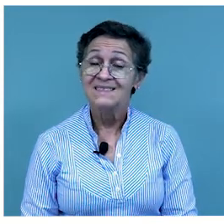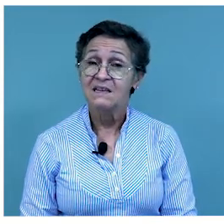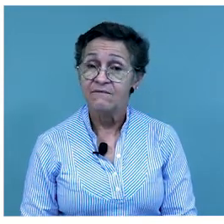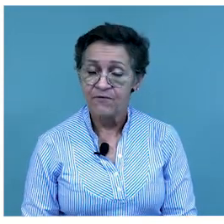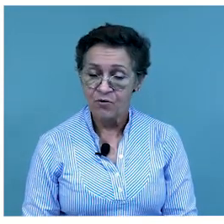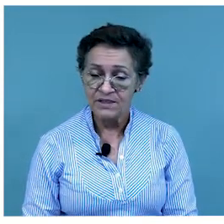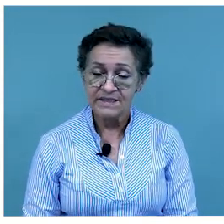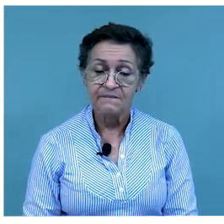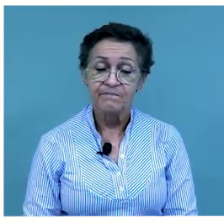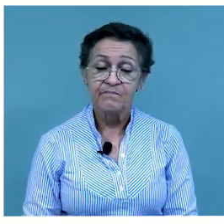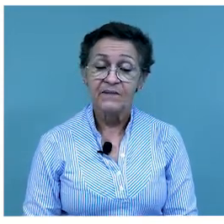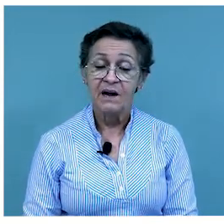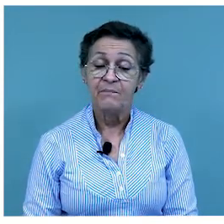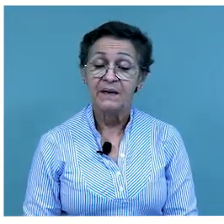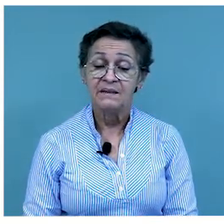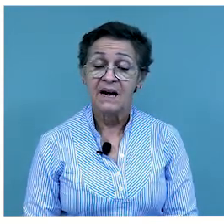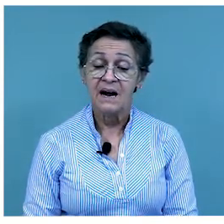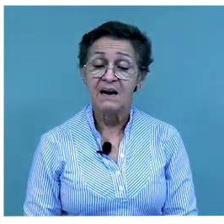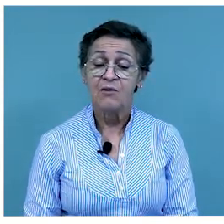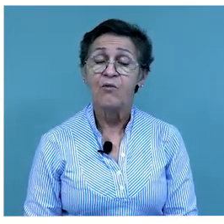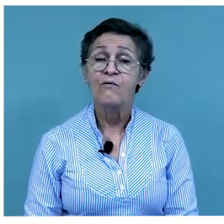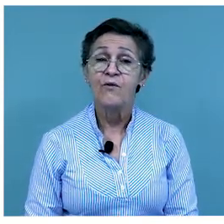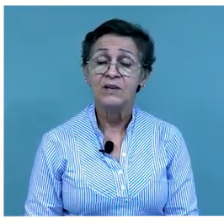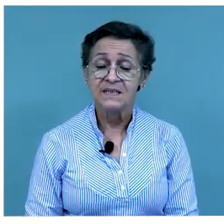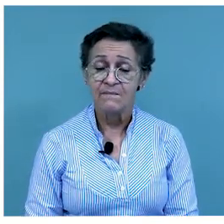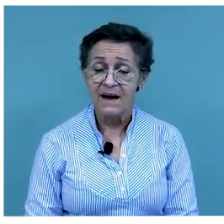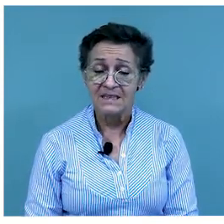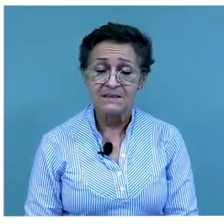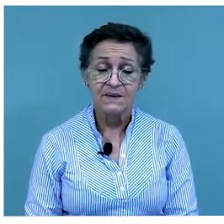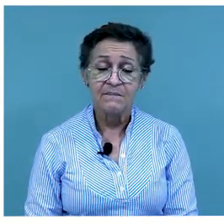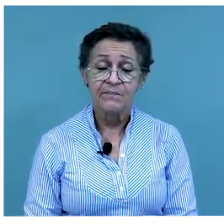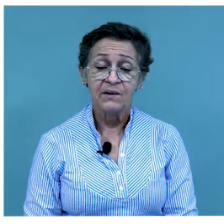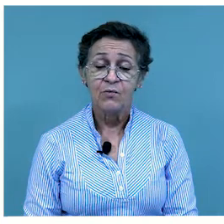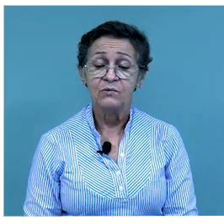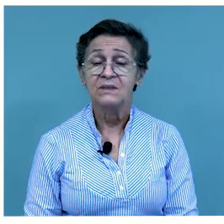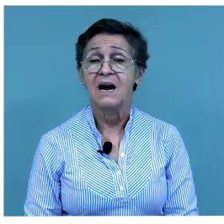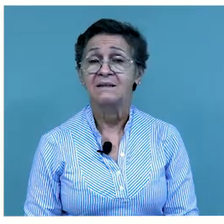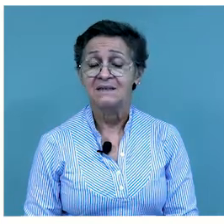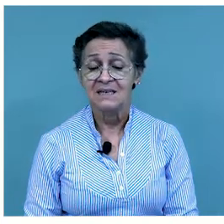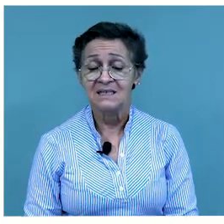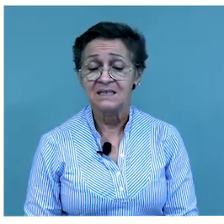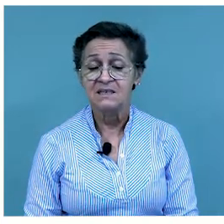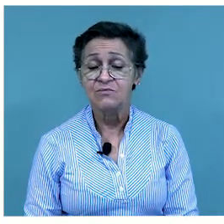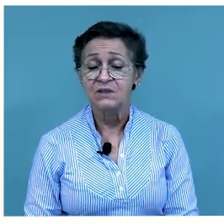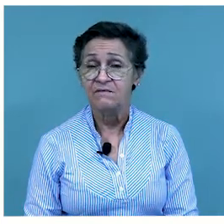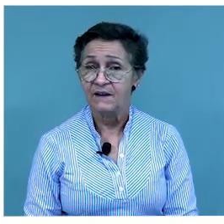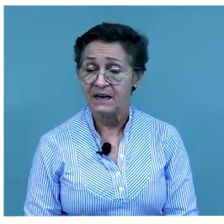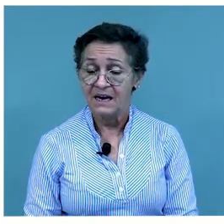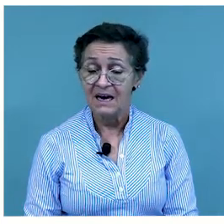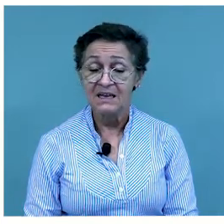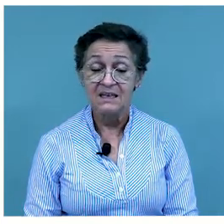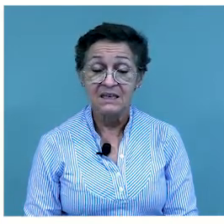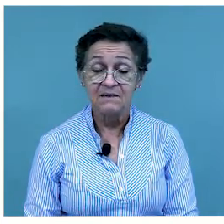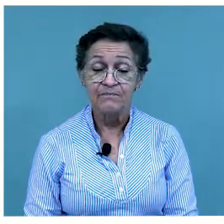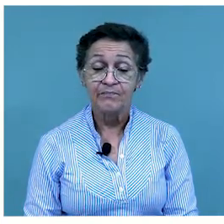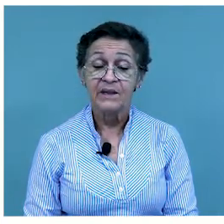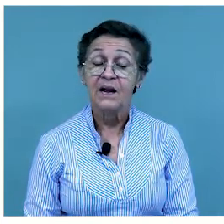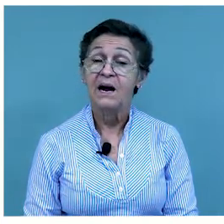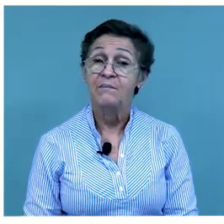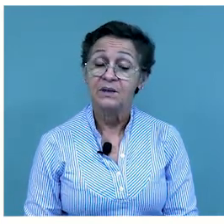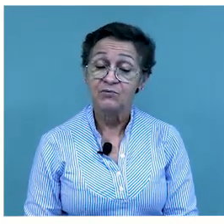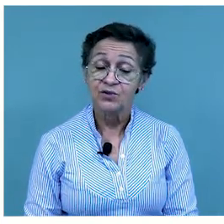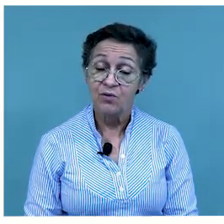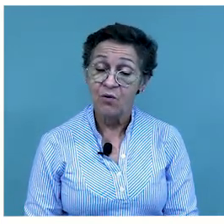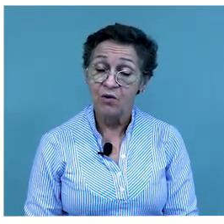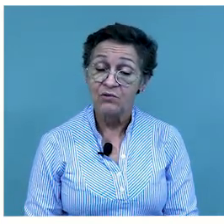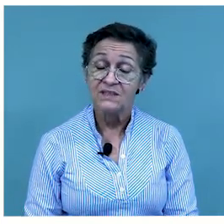olhos sem força apertar com força máxima contar até cinco devagar e